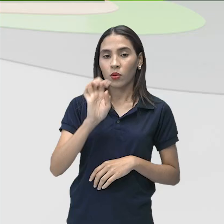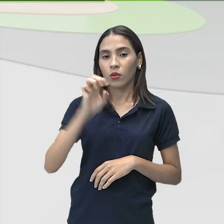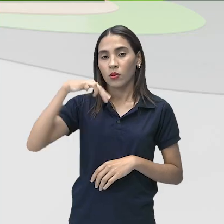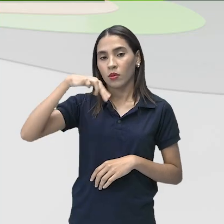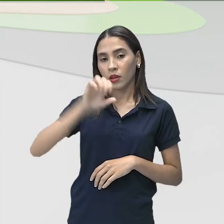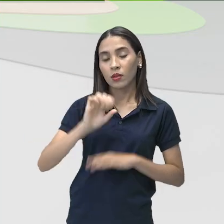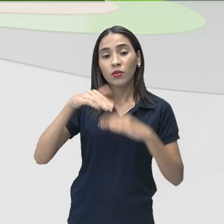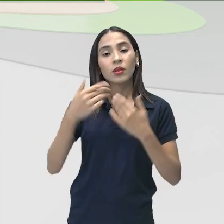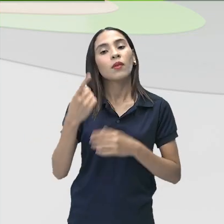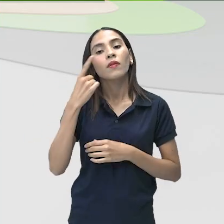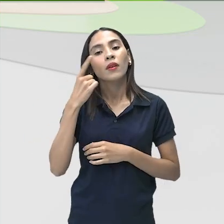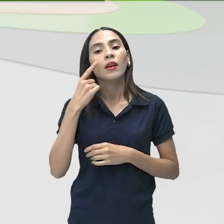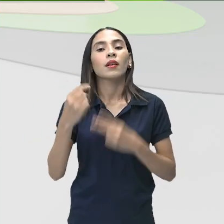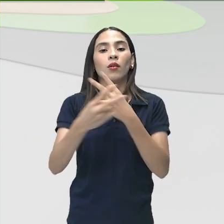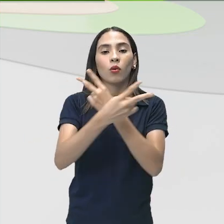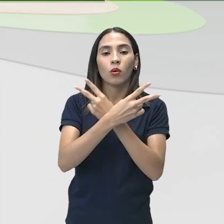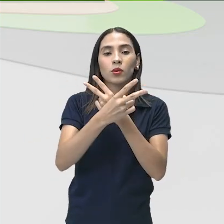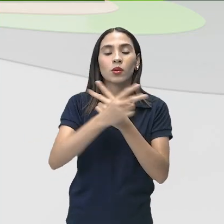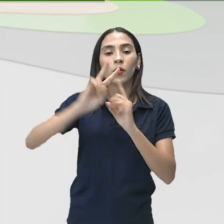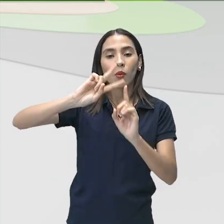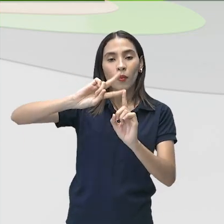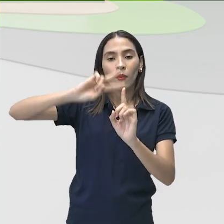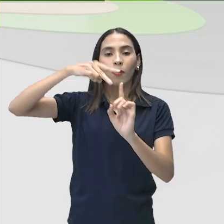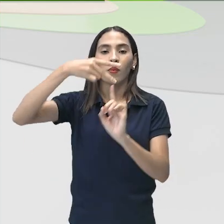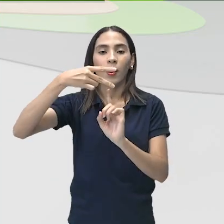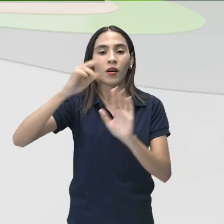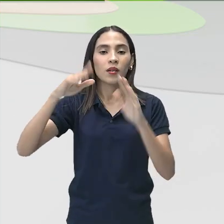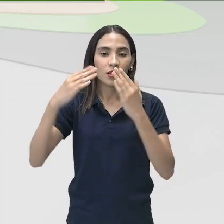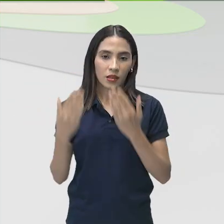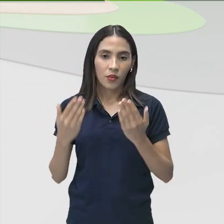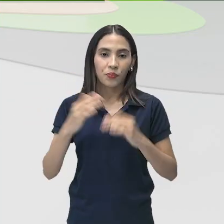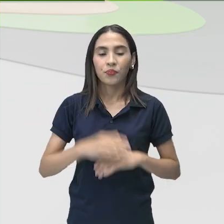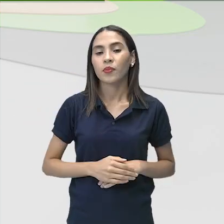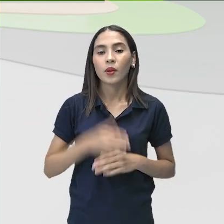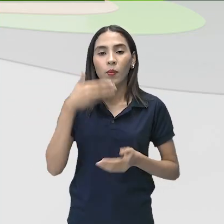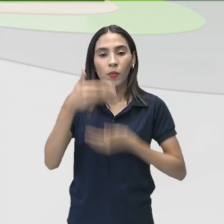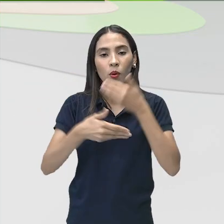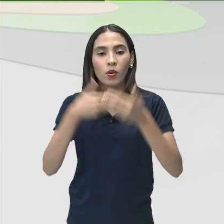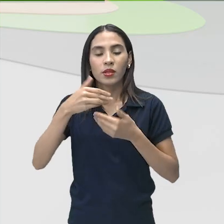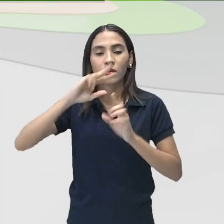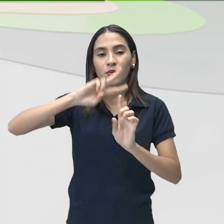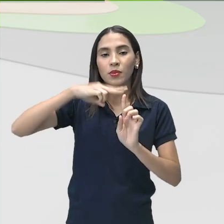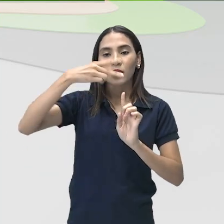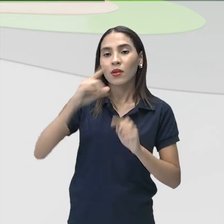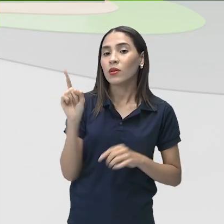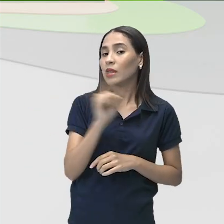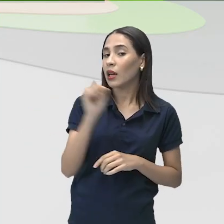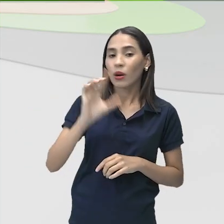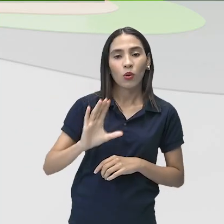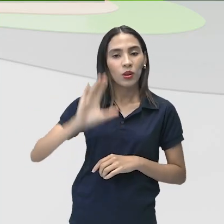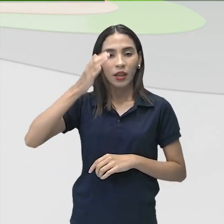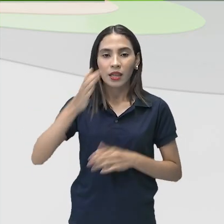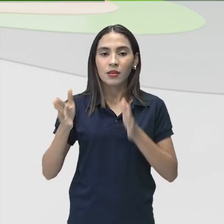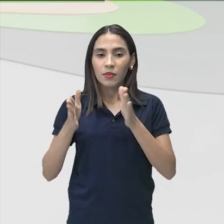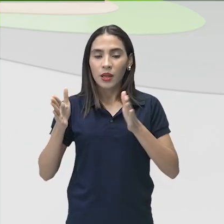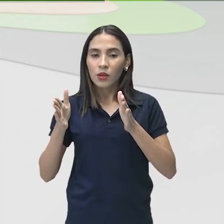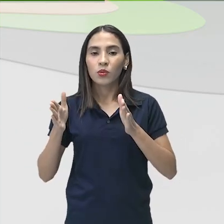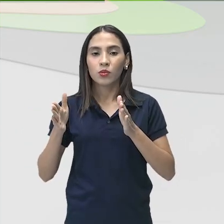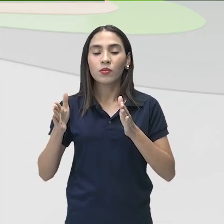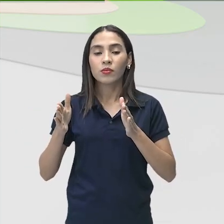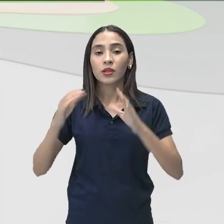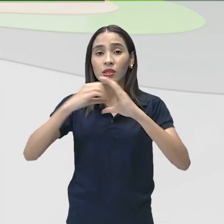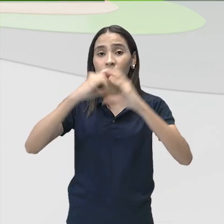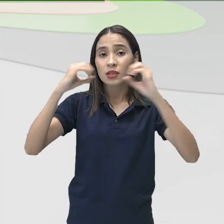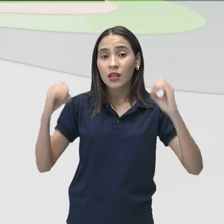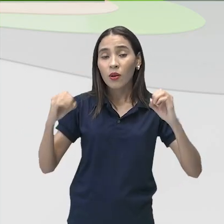etapa, verificam-se cromossomos duplicados. Então, esse processo de duplicação não acontece durante a divisão celular.